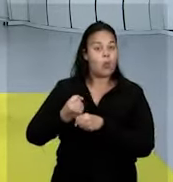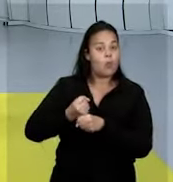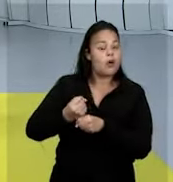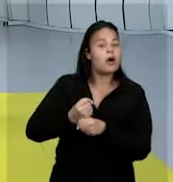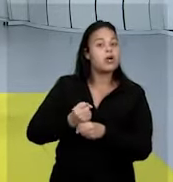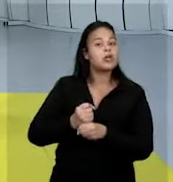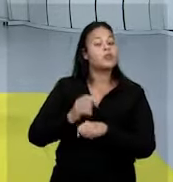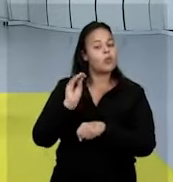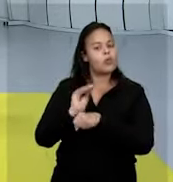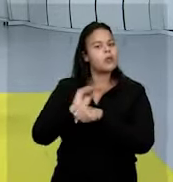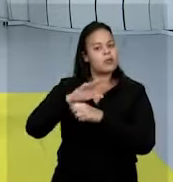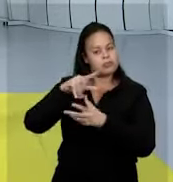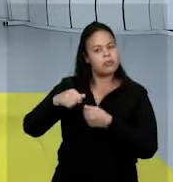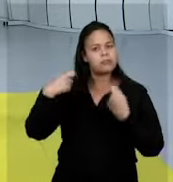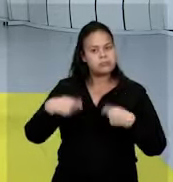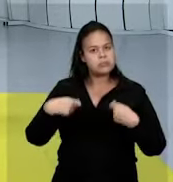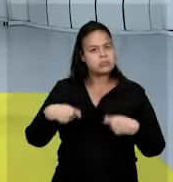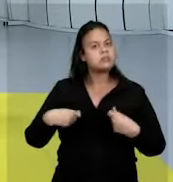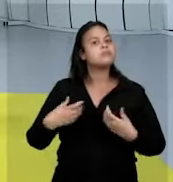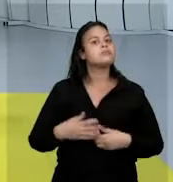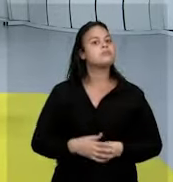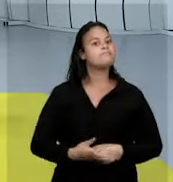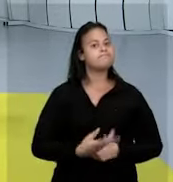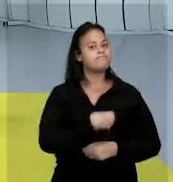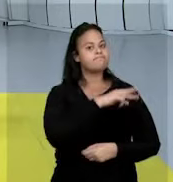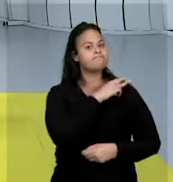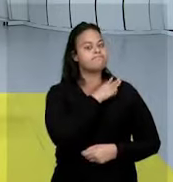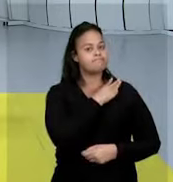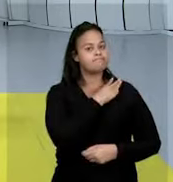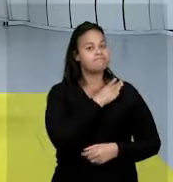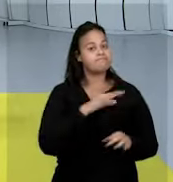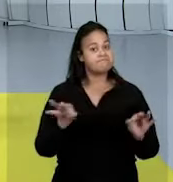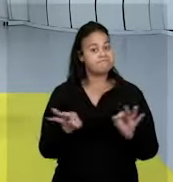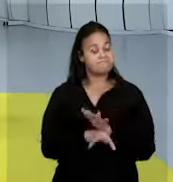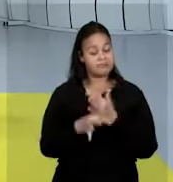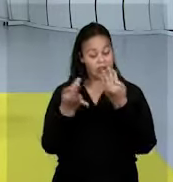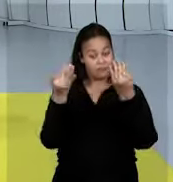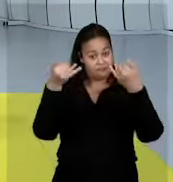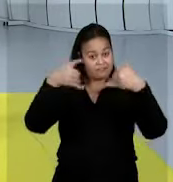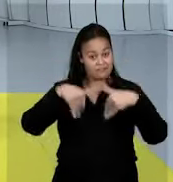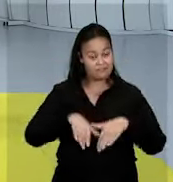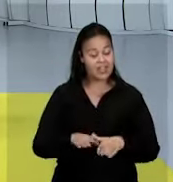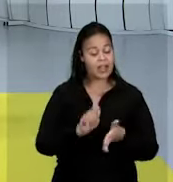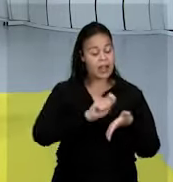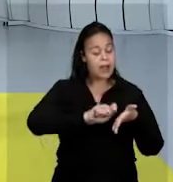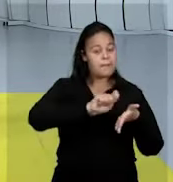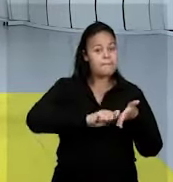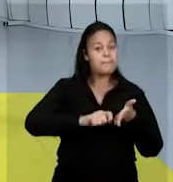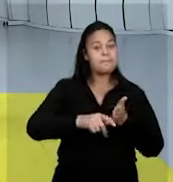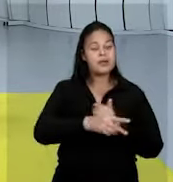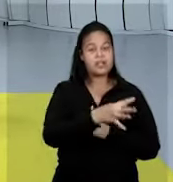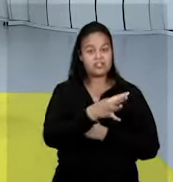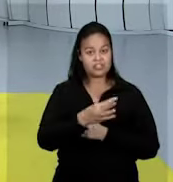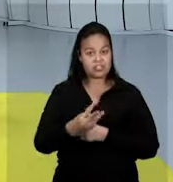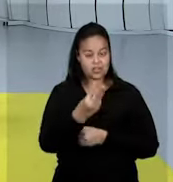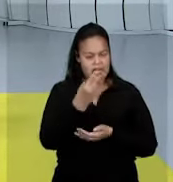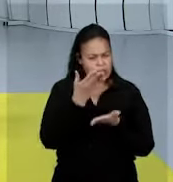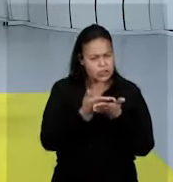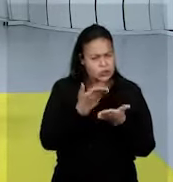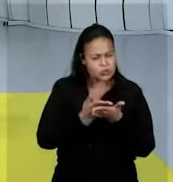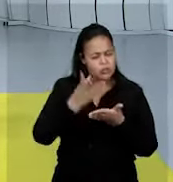nosso planeta. Bem, terceiro ano, terminamos hoje o PET 3.